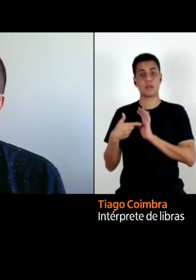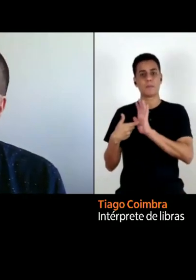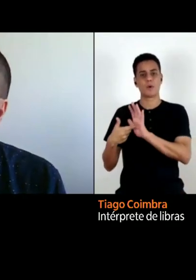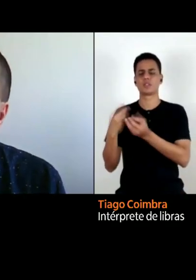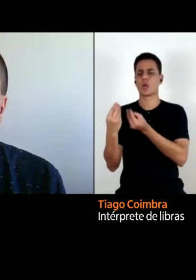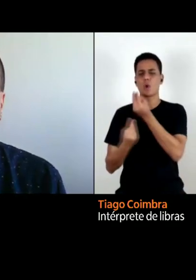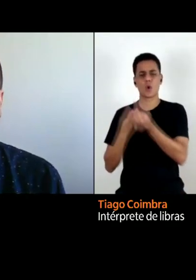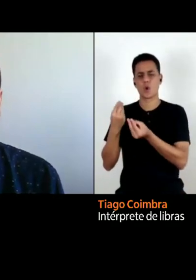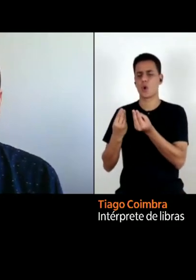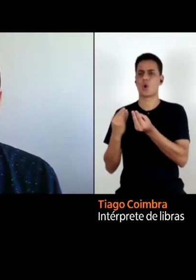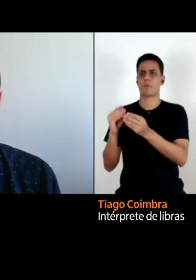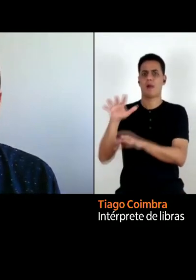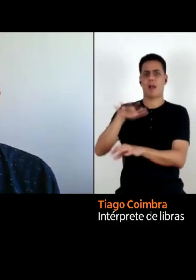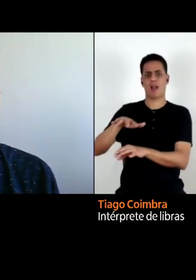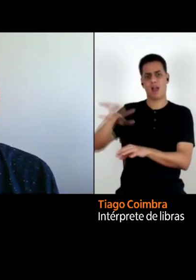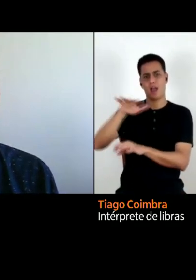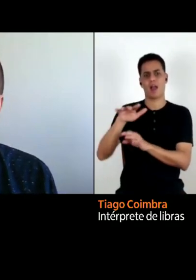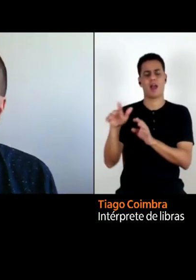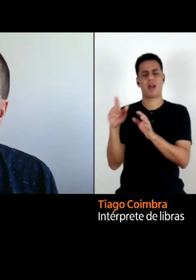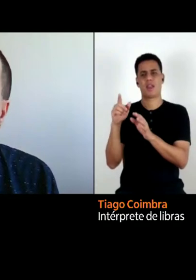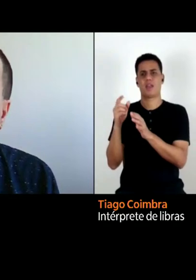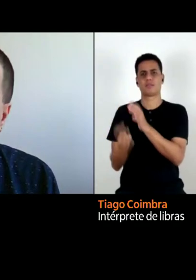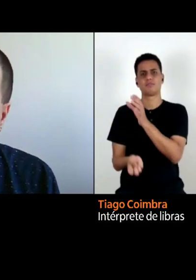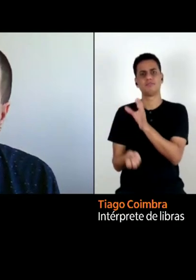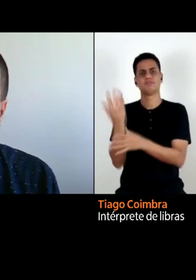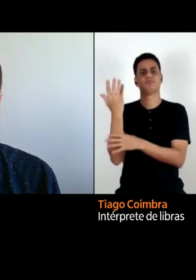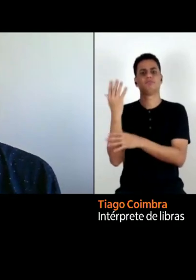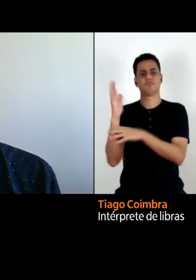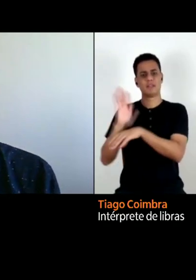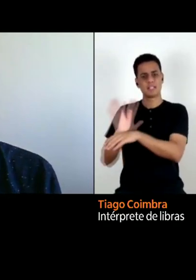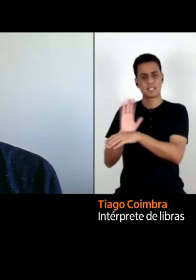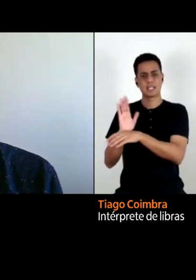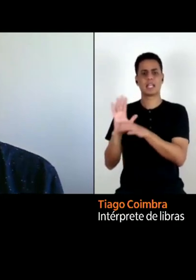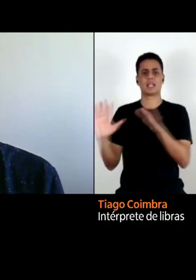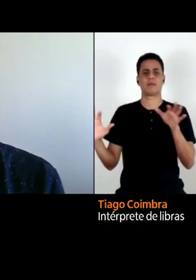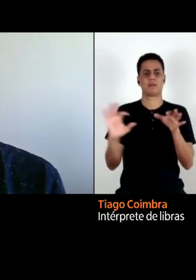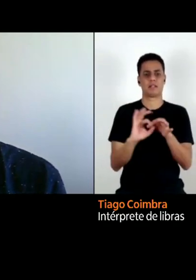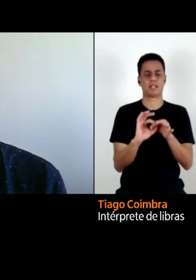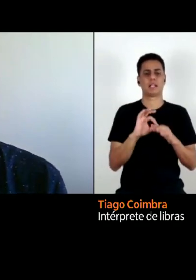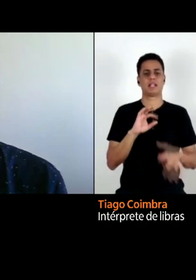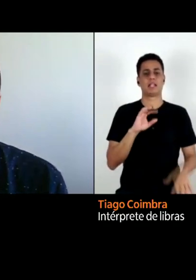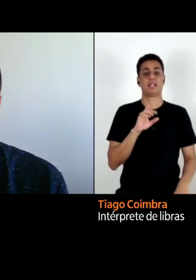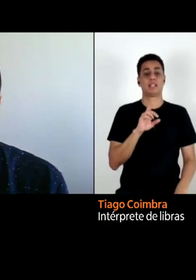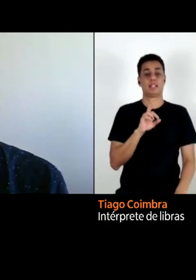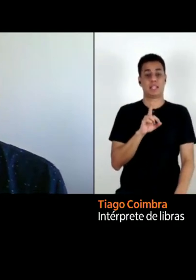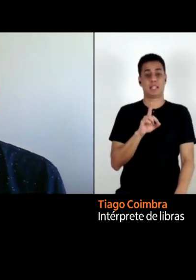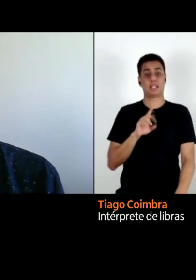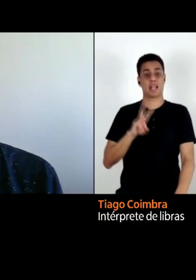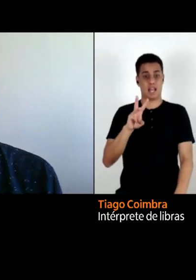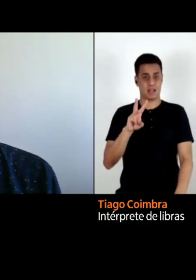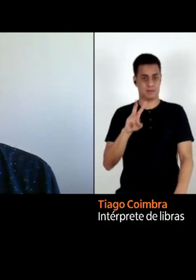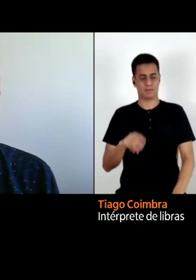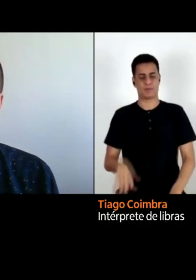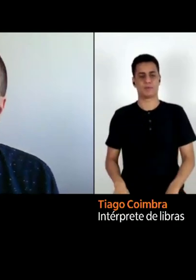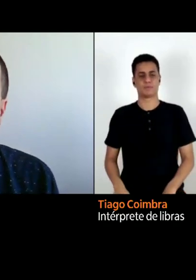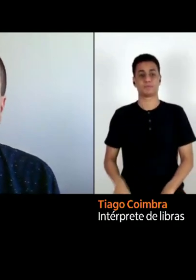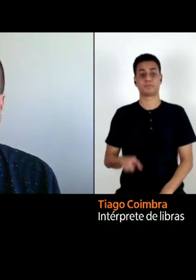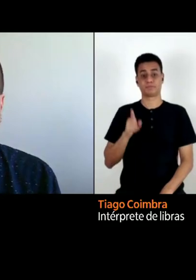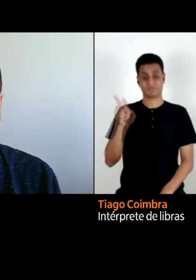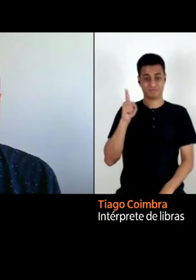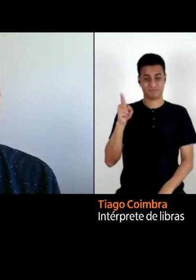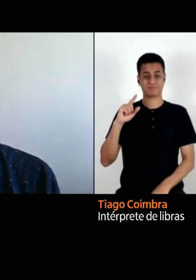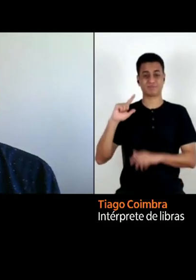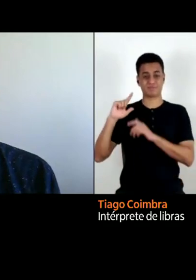cinematográfica que se consolidariam com os filmes de D.W. Griffith. Neste clássico de Porter, junto às